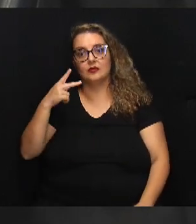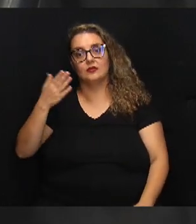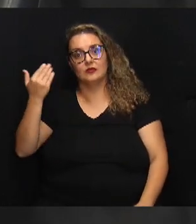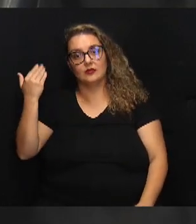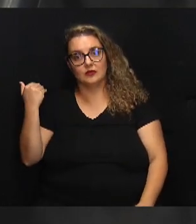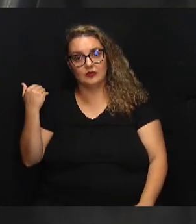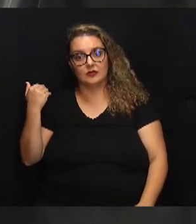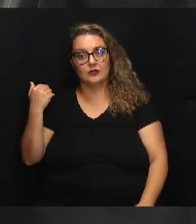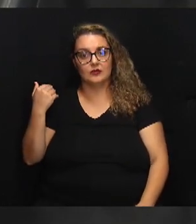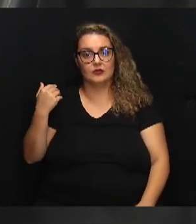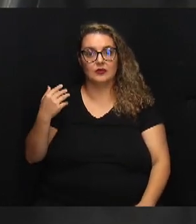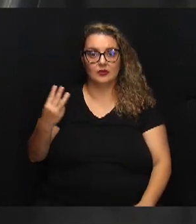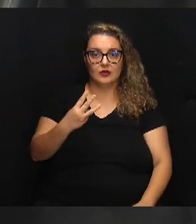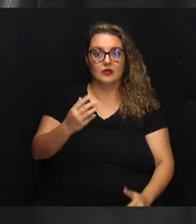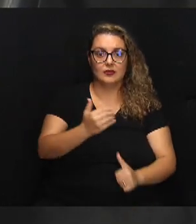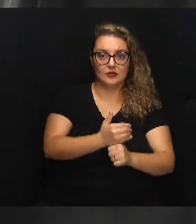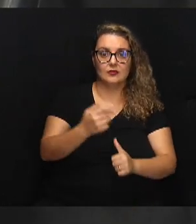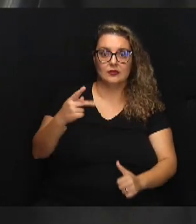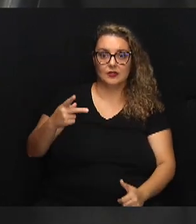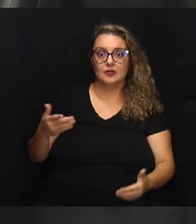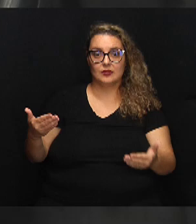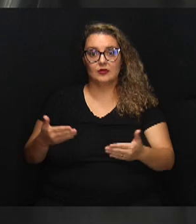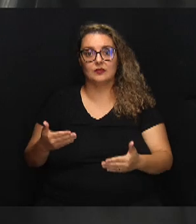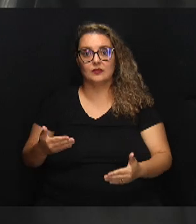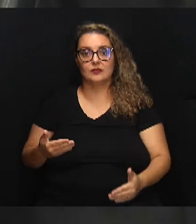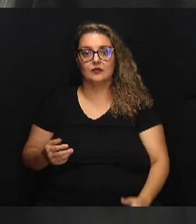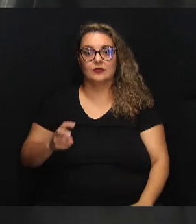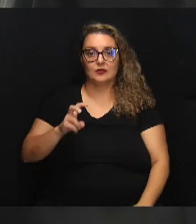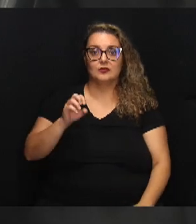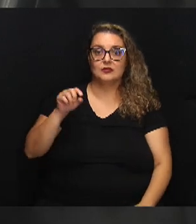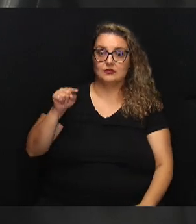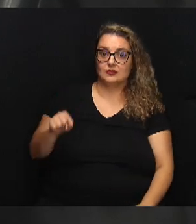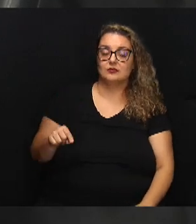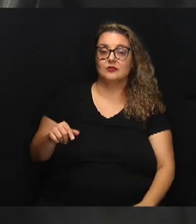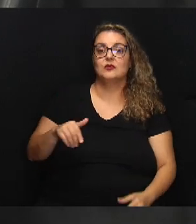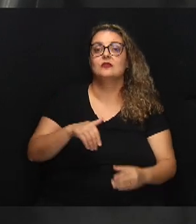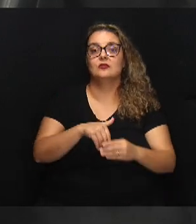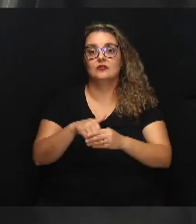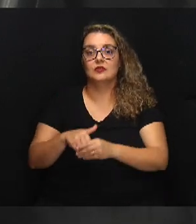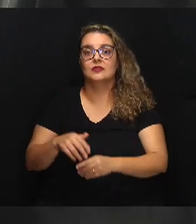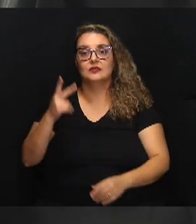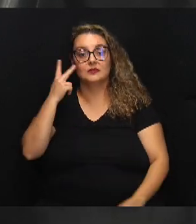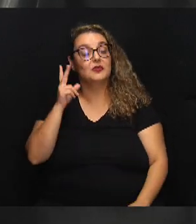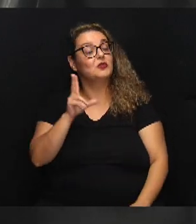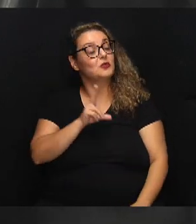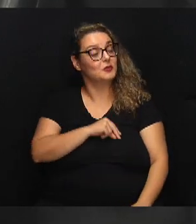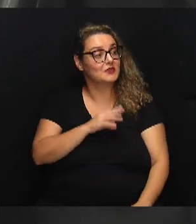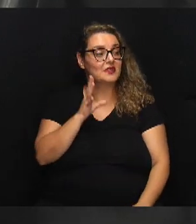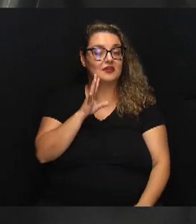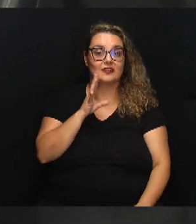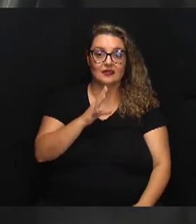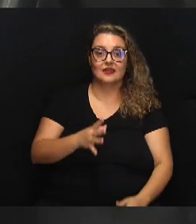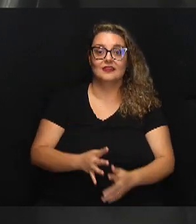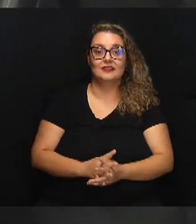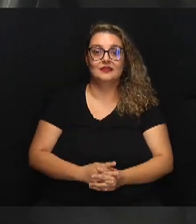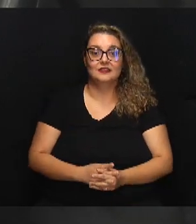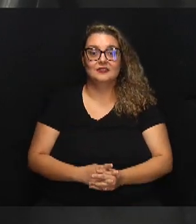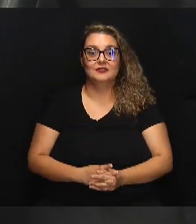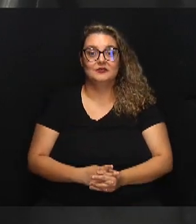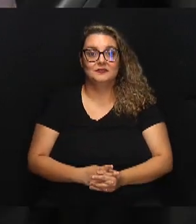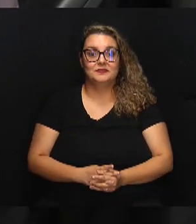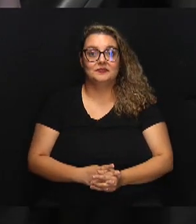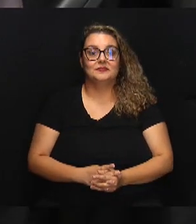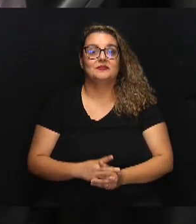por 3. Esse é o 3º mandato dele atualmente. Certo. Foi eleito com 50 mil votos em São Paulo. Legal. Quer dizer, tem para onde